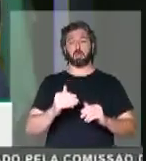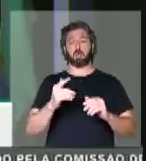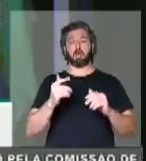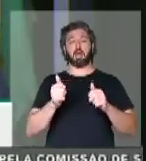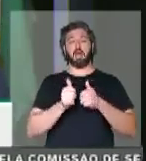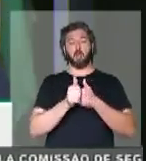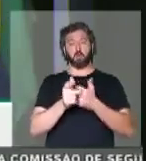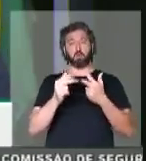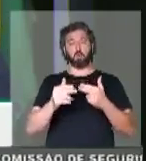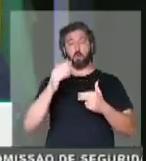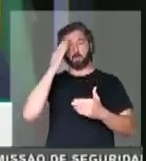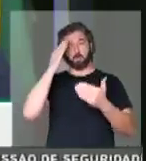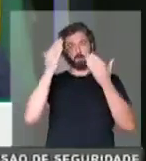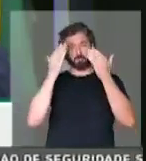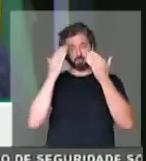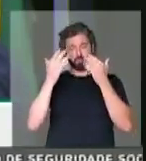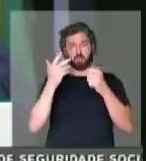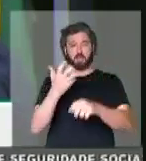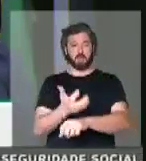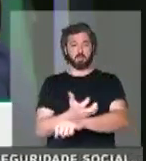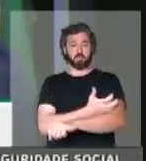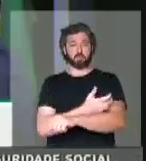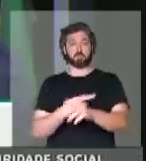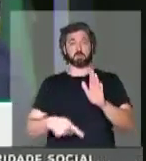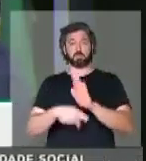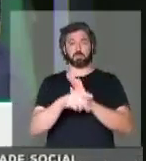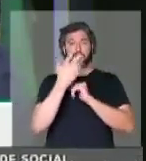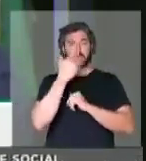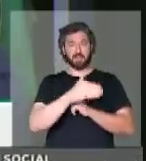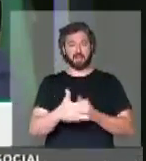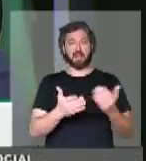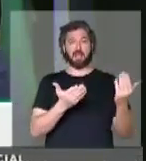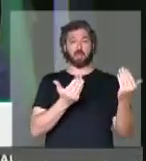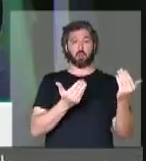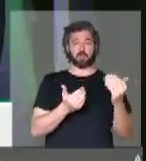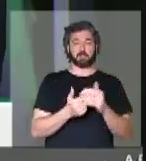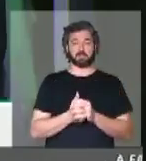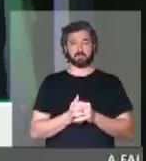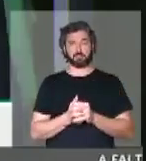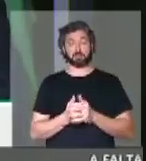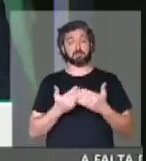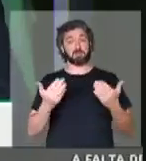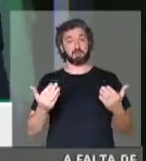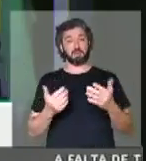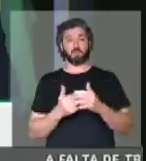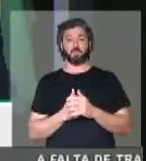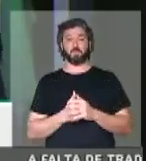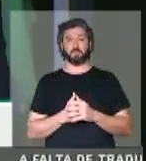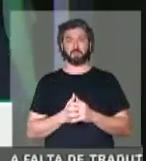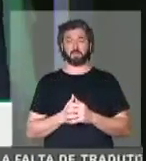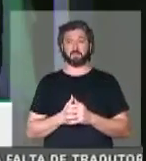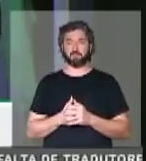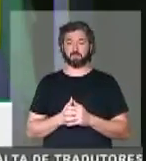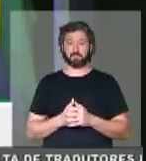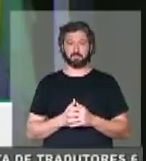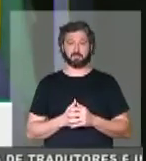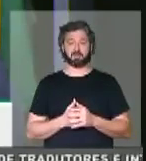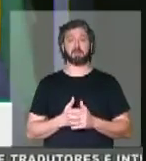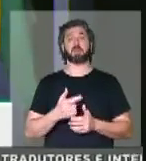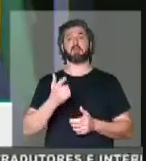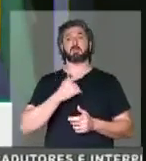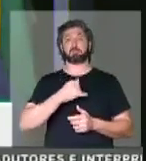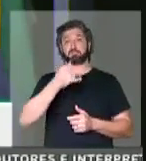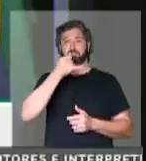crescimento psíquico, emocional das crianças, do adolescente e do jovem. De tal maneira que tivemos